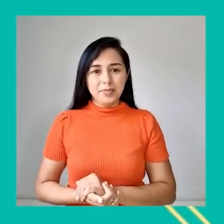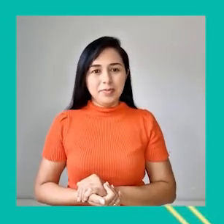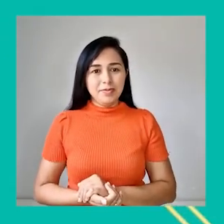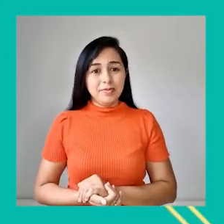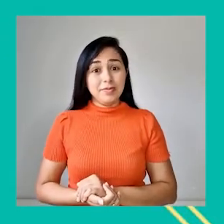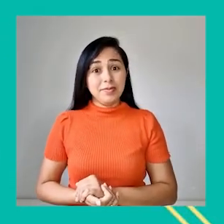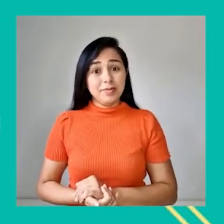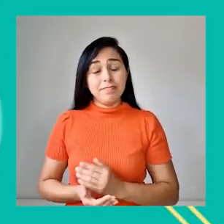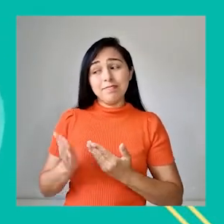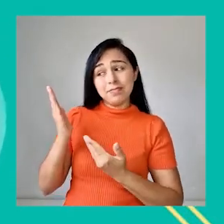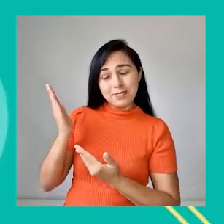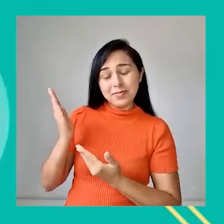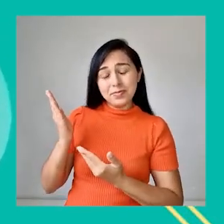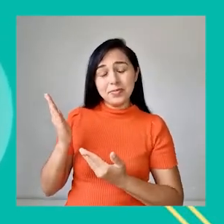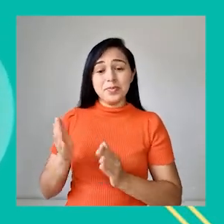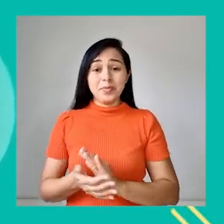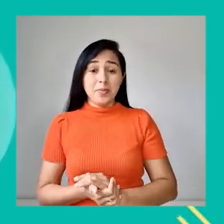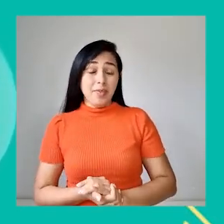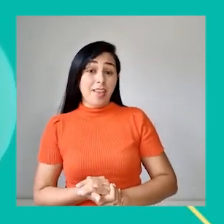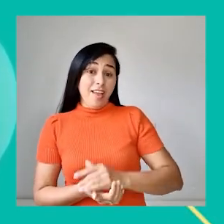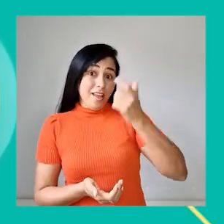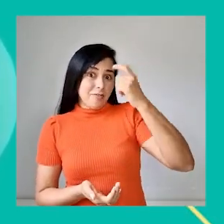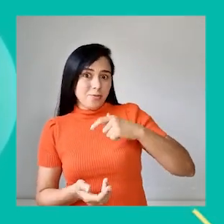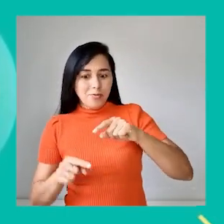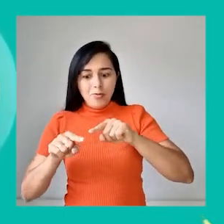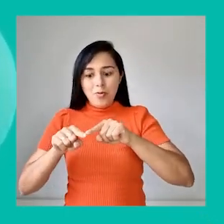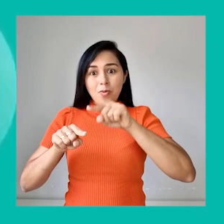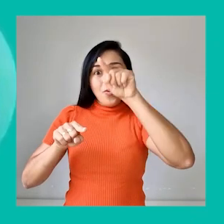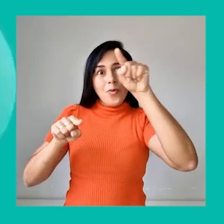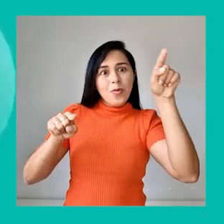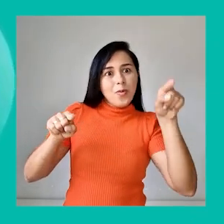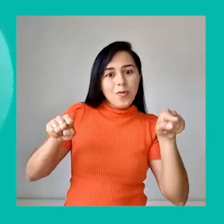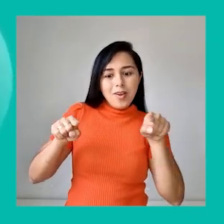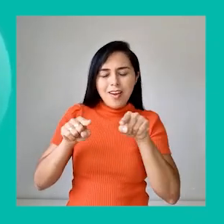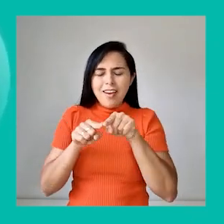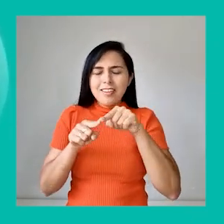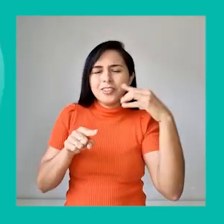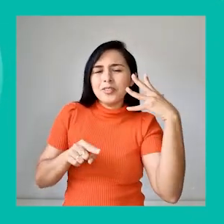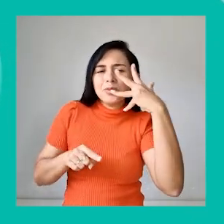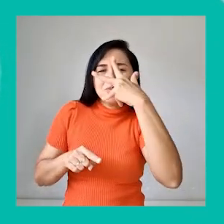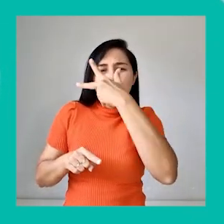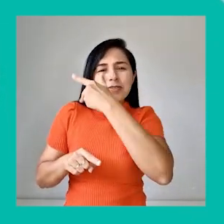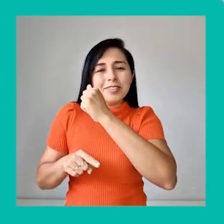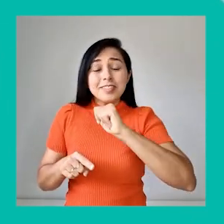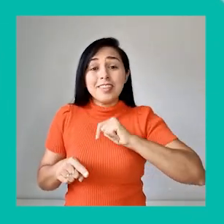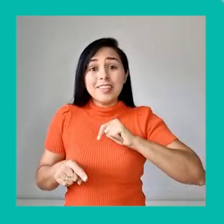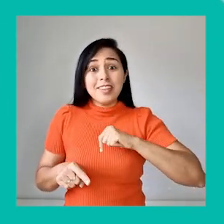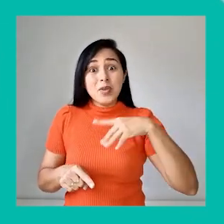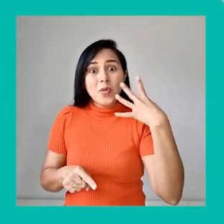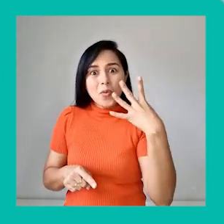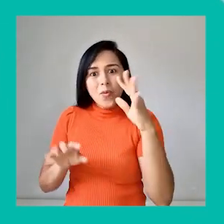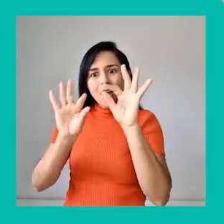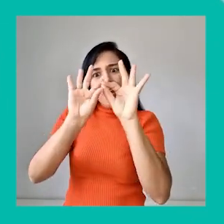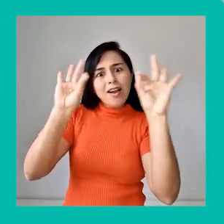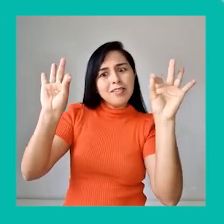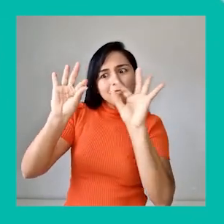Eu sou o quadrado, sou bonito demais, tenho quatro lados e são todos